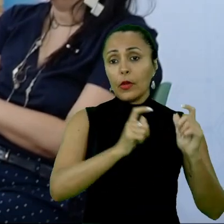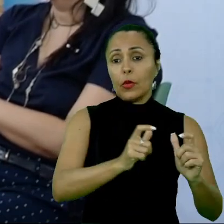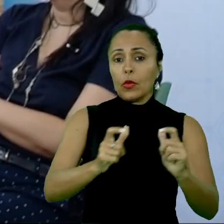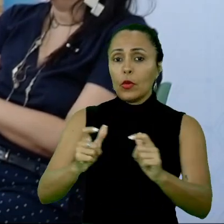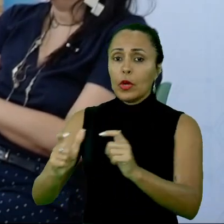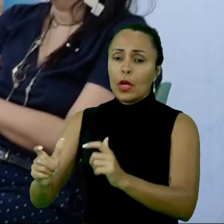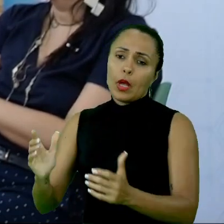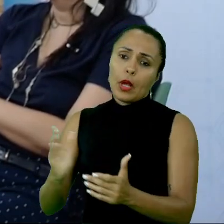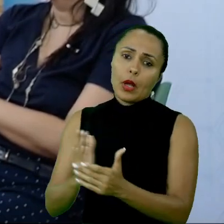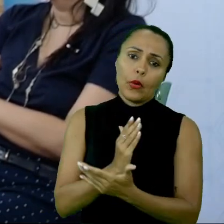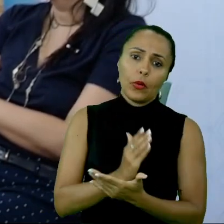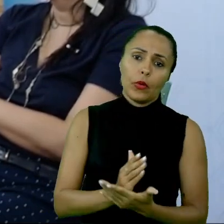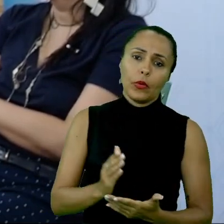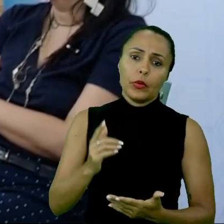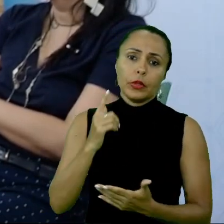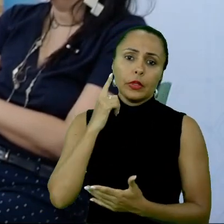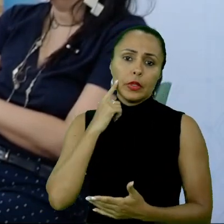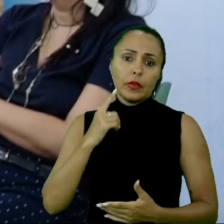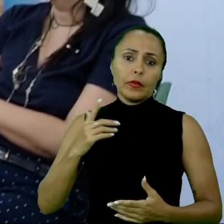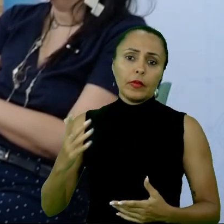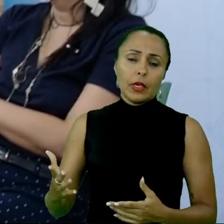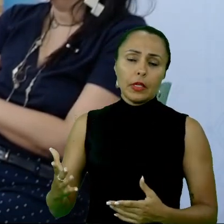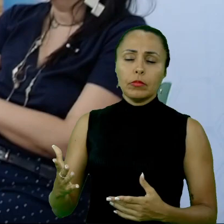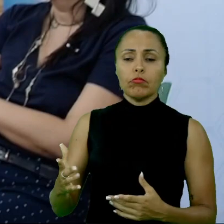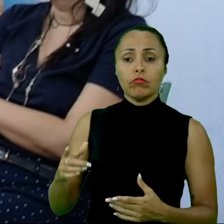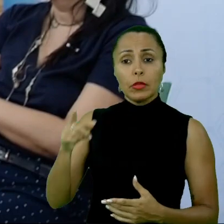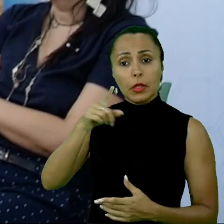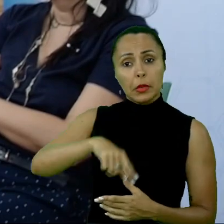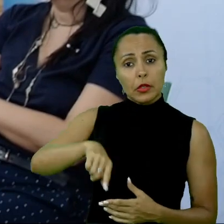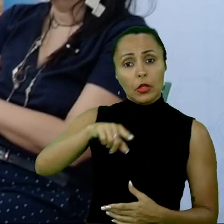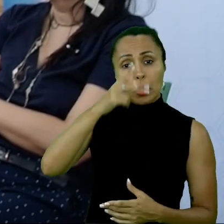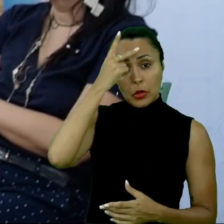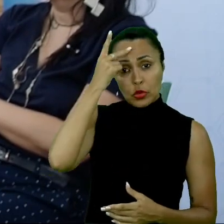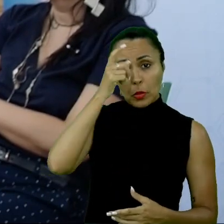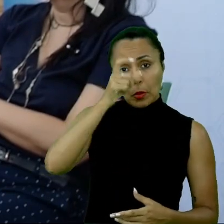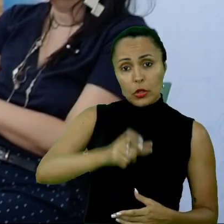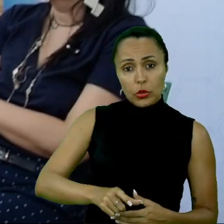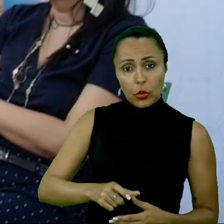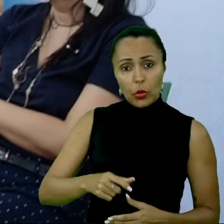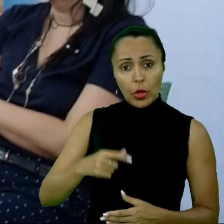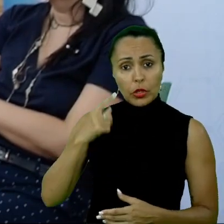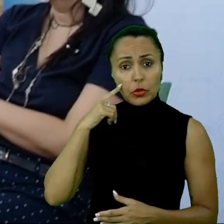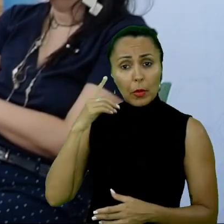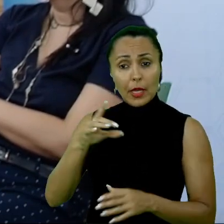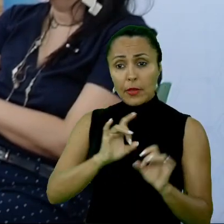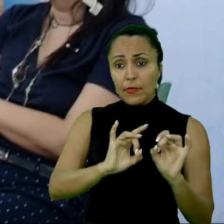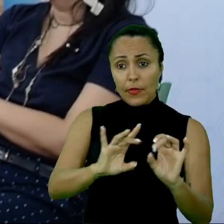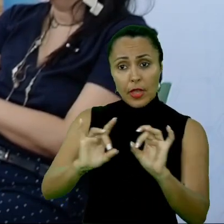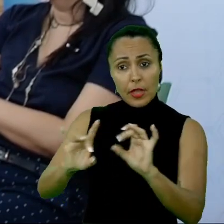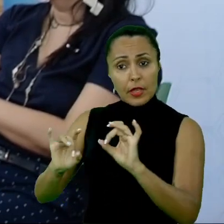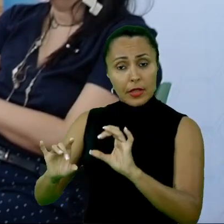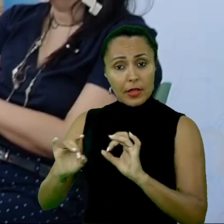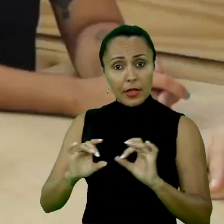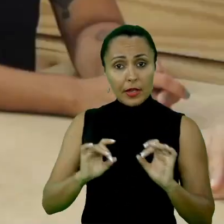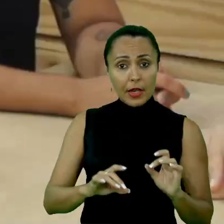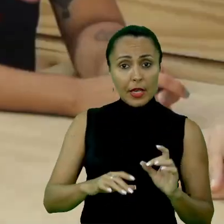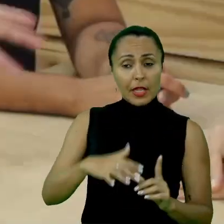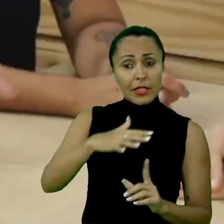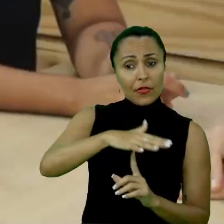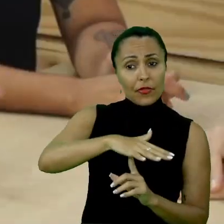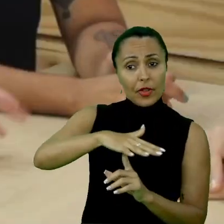um determinado artefato daquela forma, e as pessoas pegam aquilo e vendem nessas feiras, em